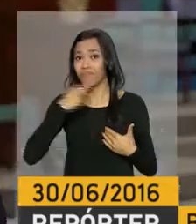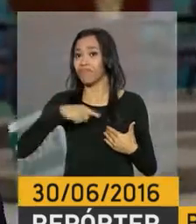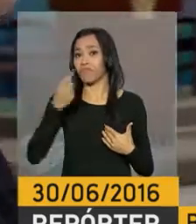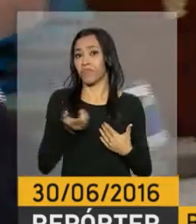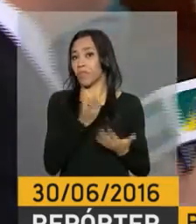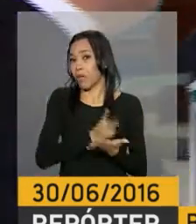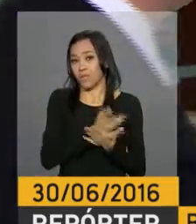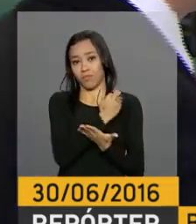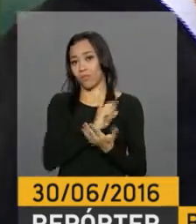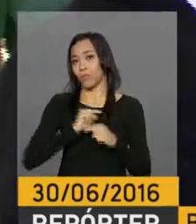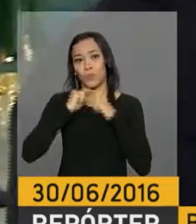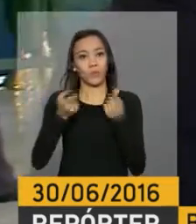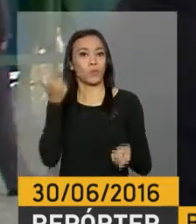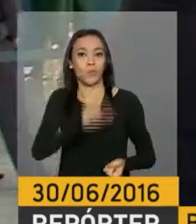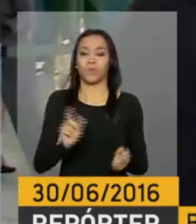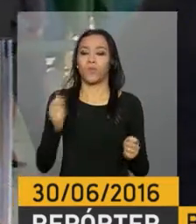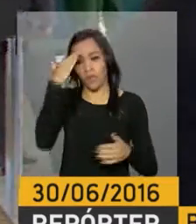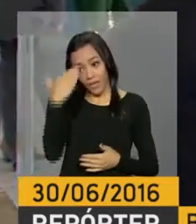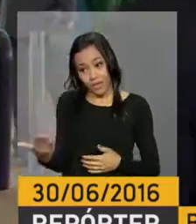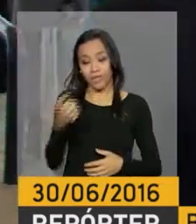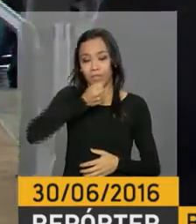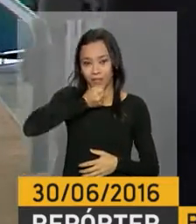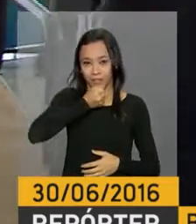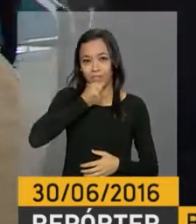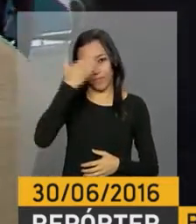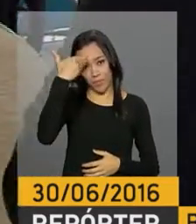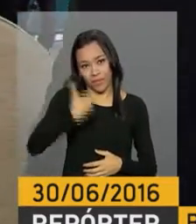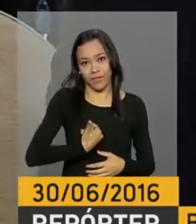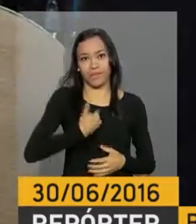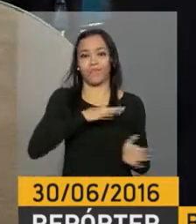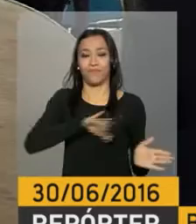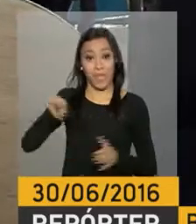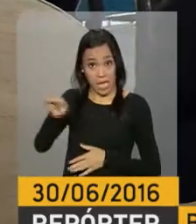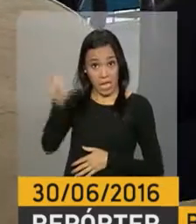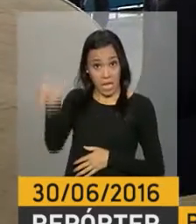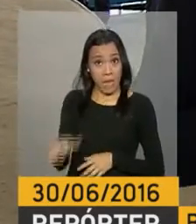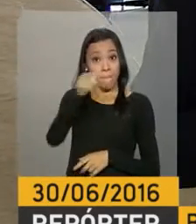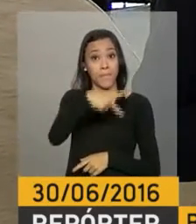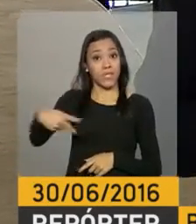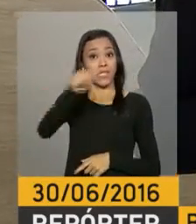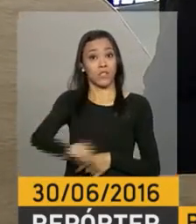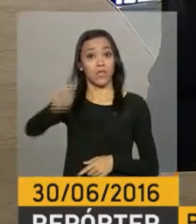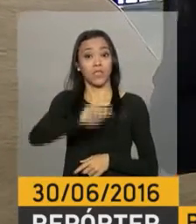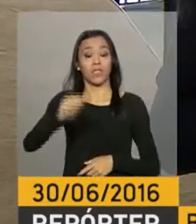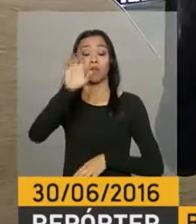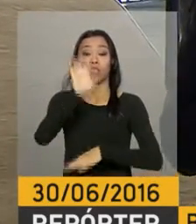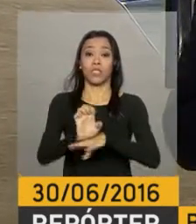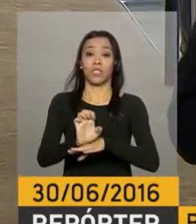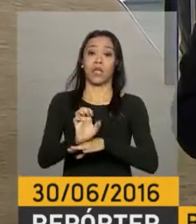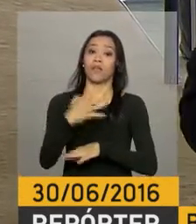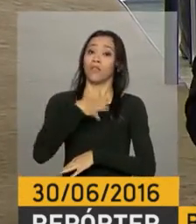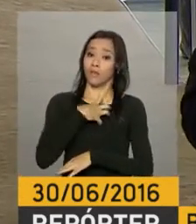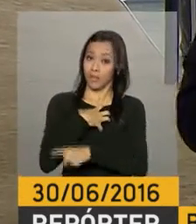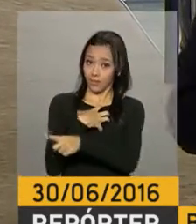Perfeito. Eu agradeço muito a entrevista ao vivo aqui na TVNBR. Muito obrigado. O presidente da Associação Comercial da Bahia. Daniela, a gente segue